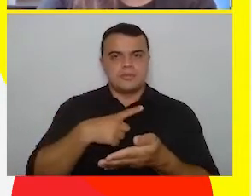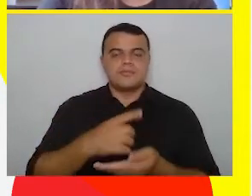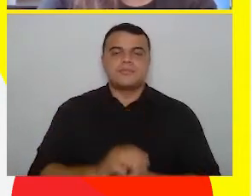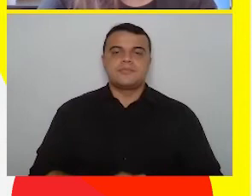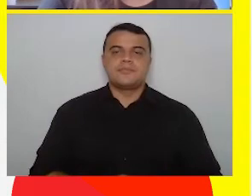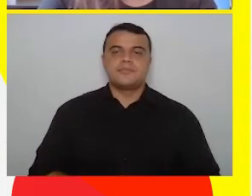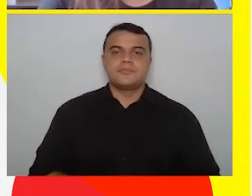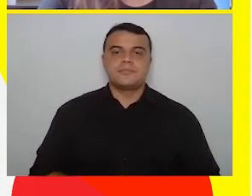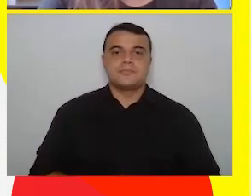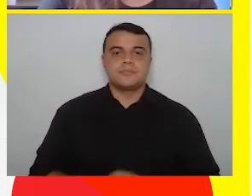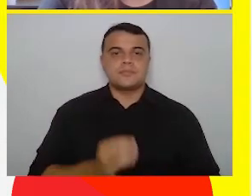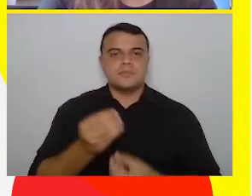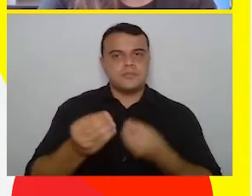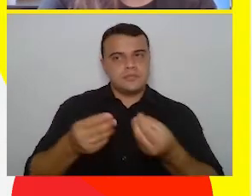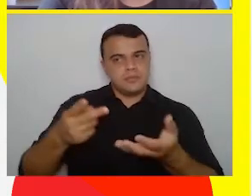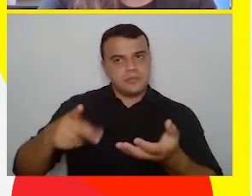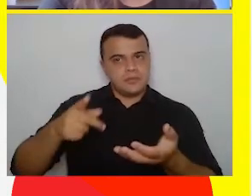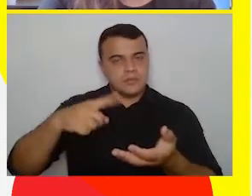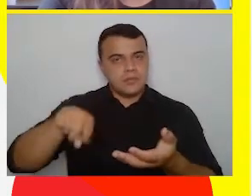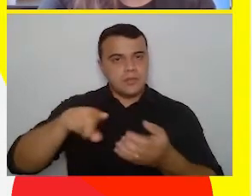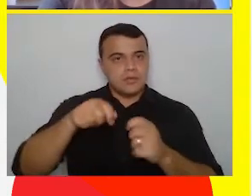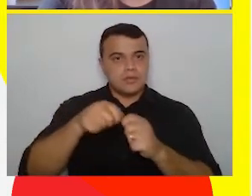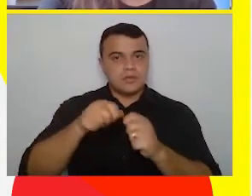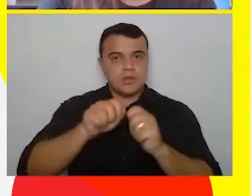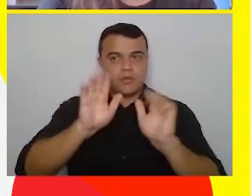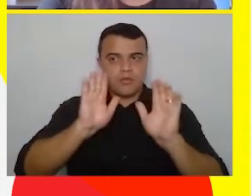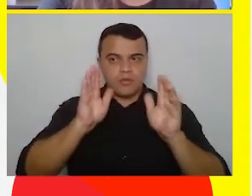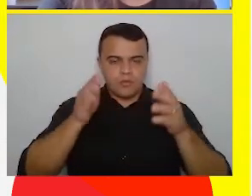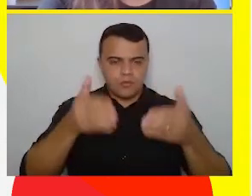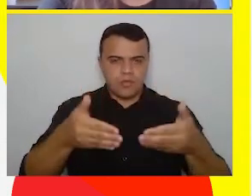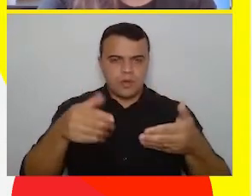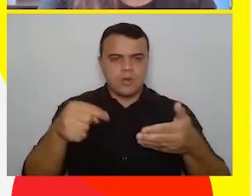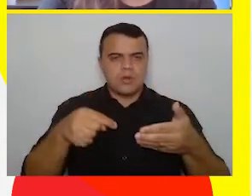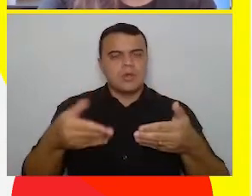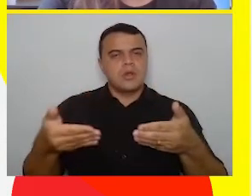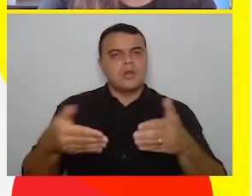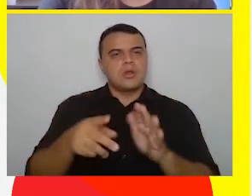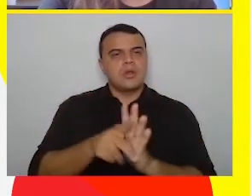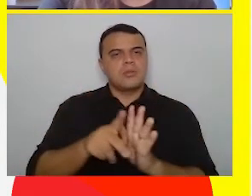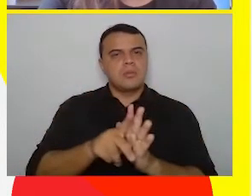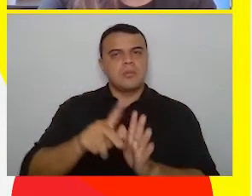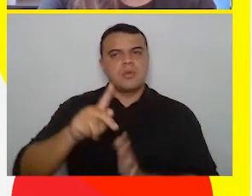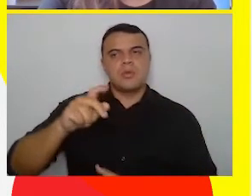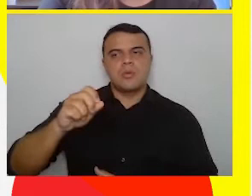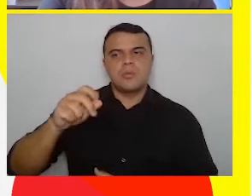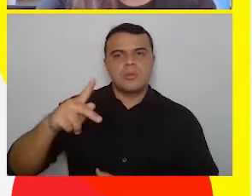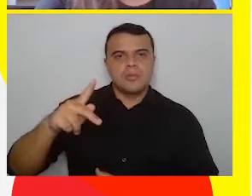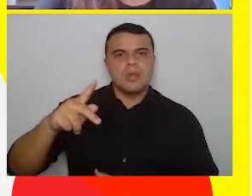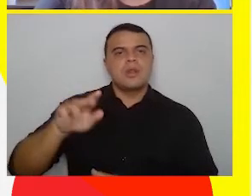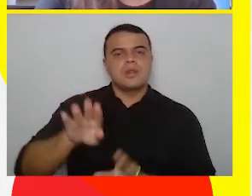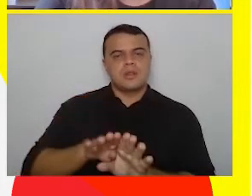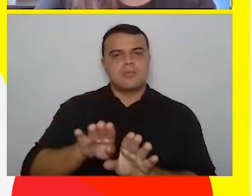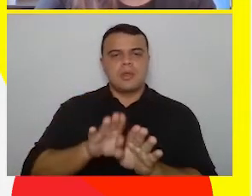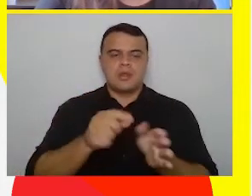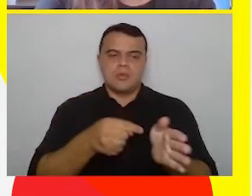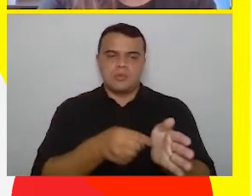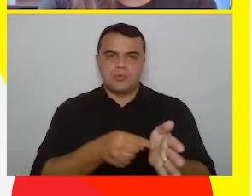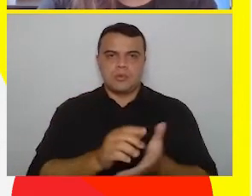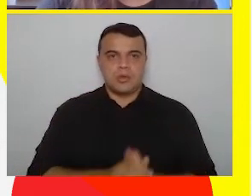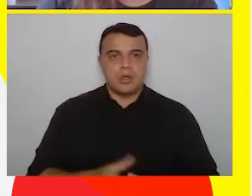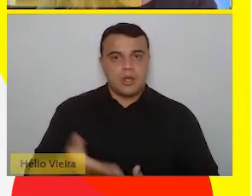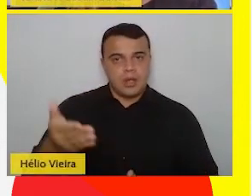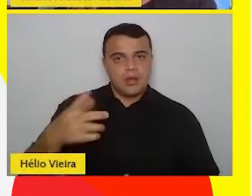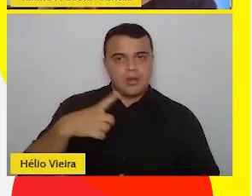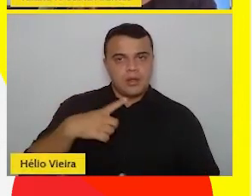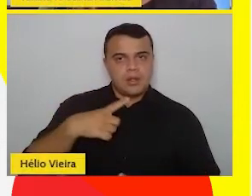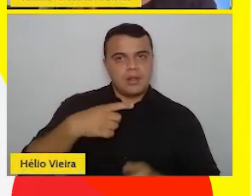então é com ele que a gente vai focar a questão do pop art e do ponto. Aqui a gente tem